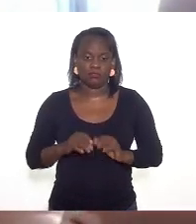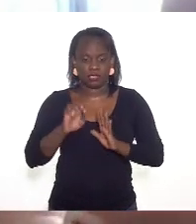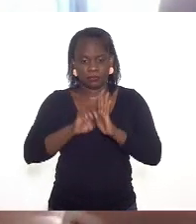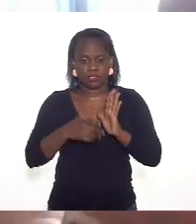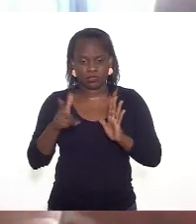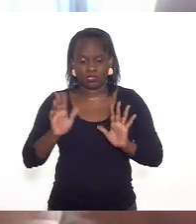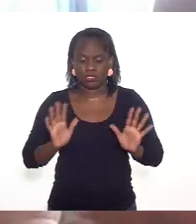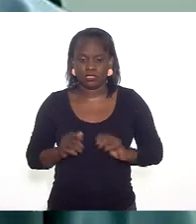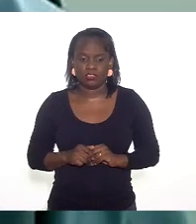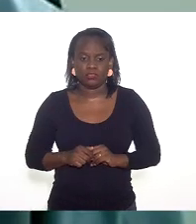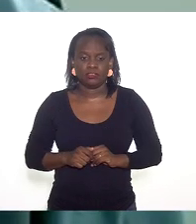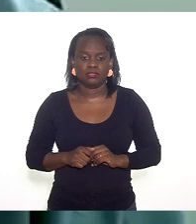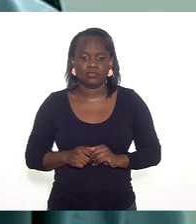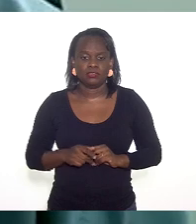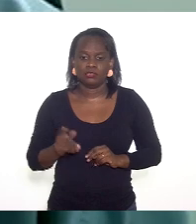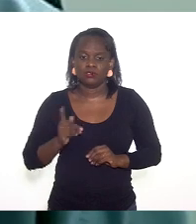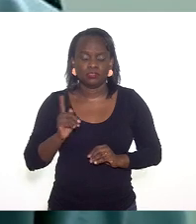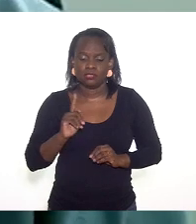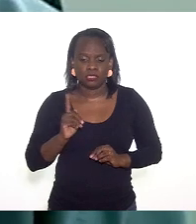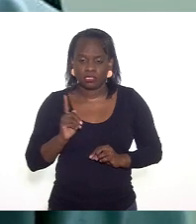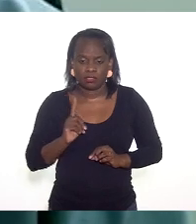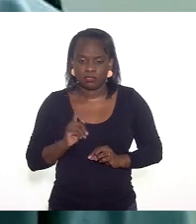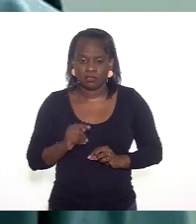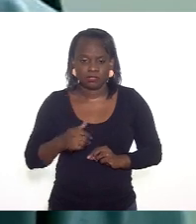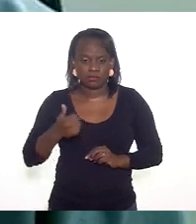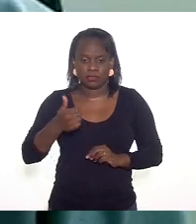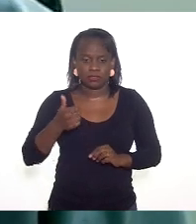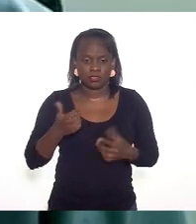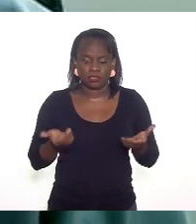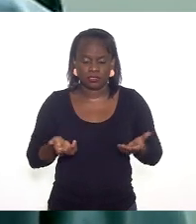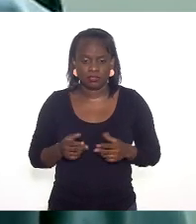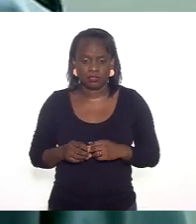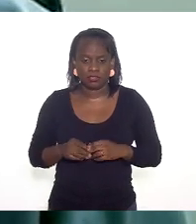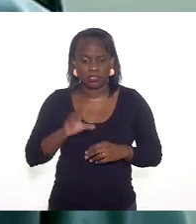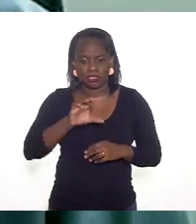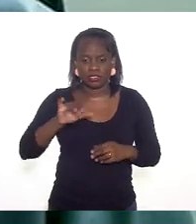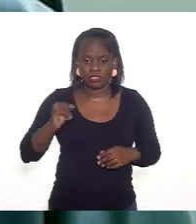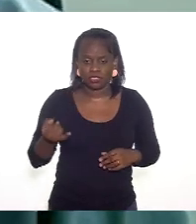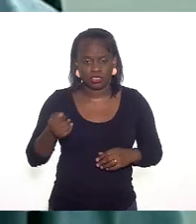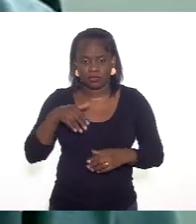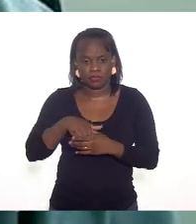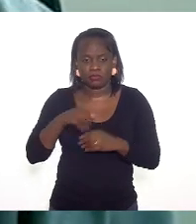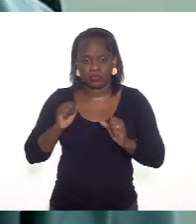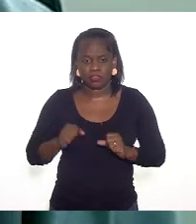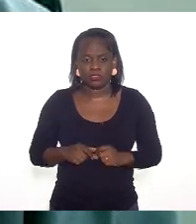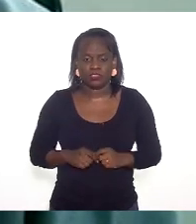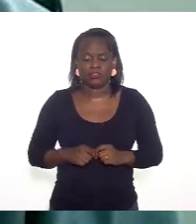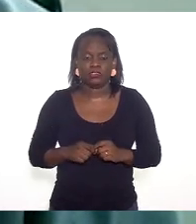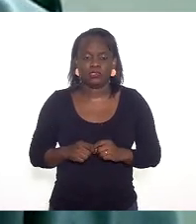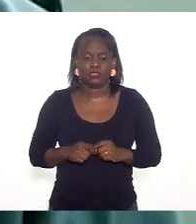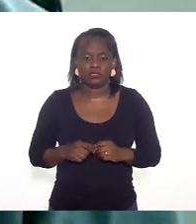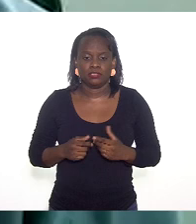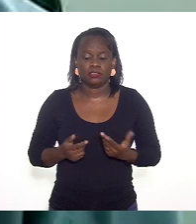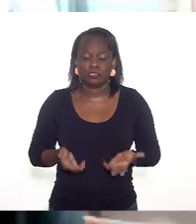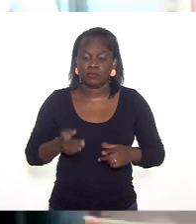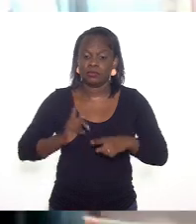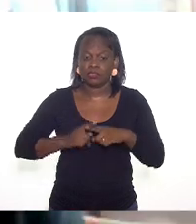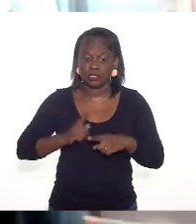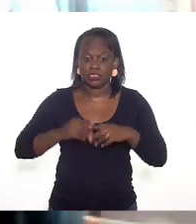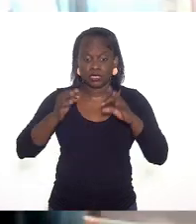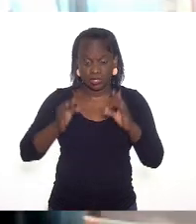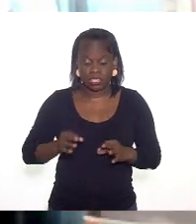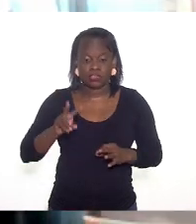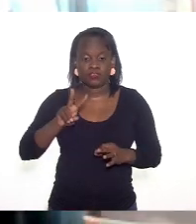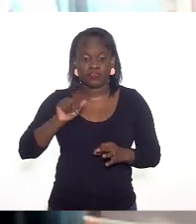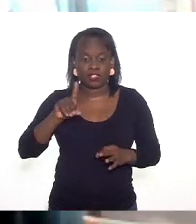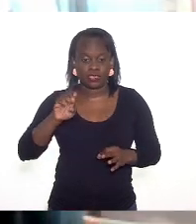emendas? Não. Está em primeira. Já passou a CCJ agora. Parecer. Porque o certo, é claro que o